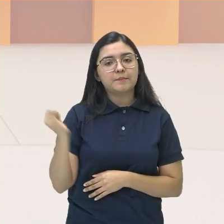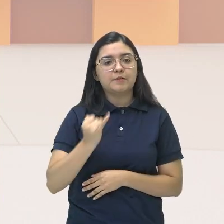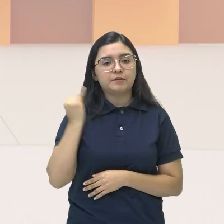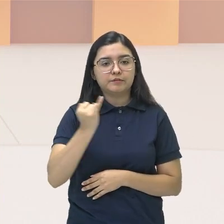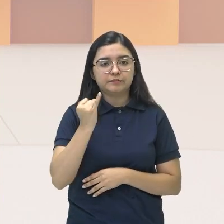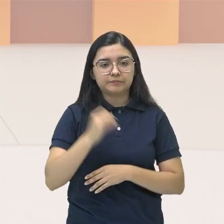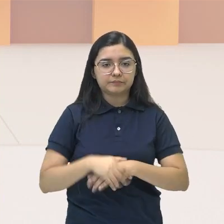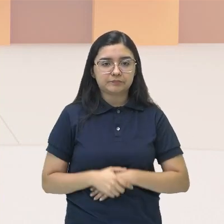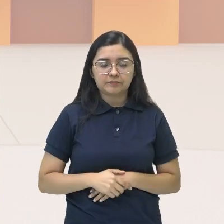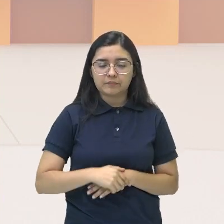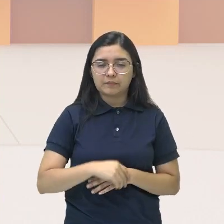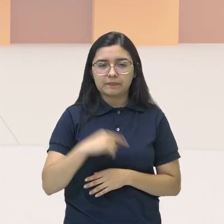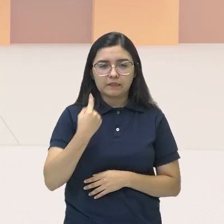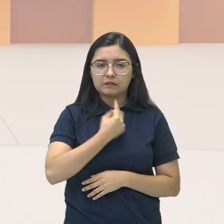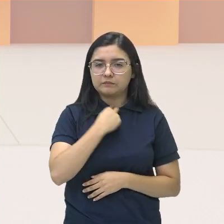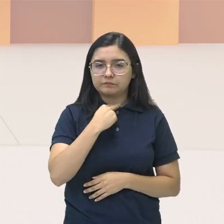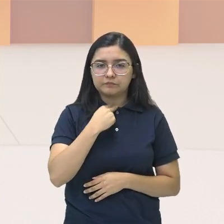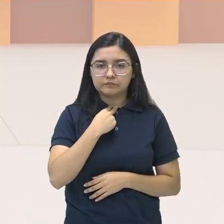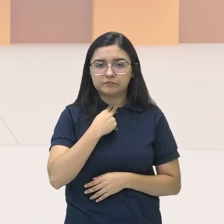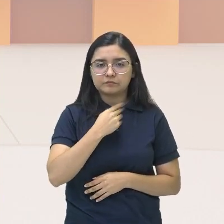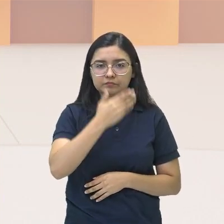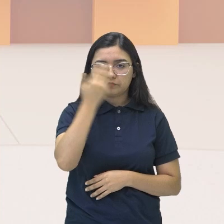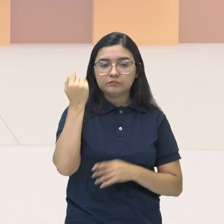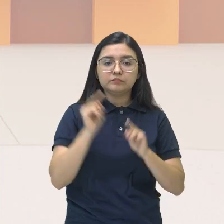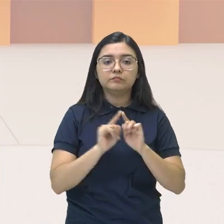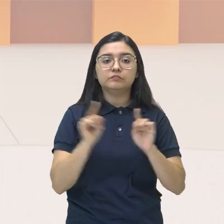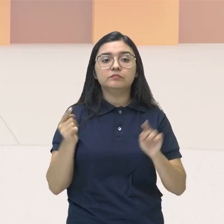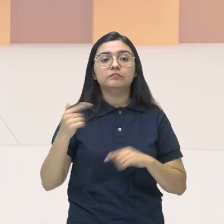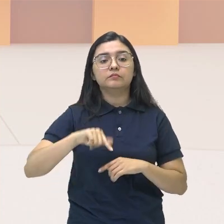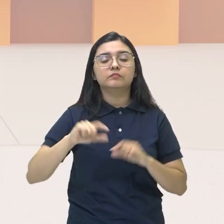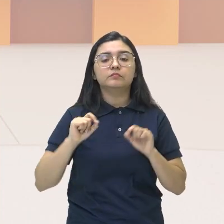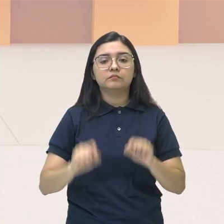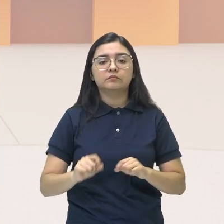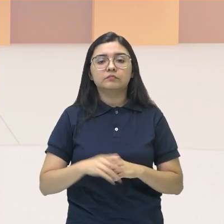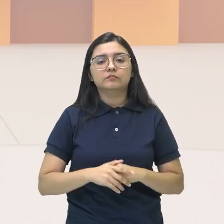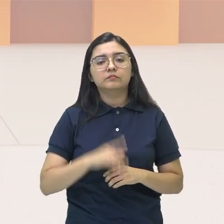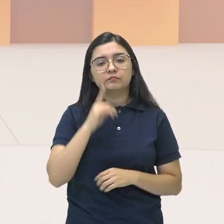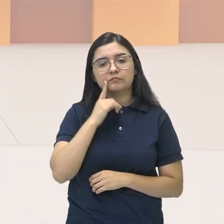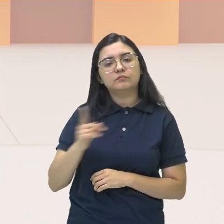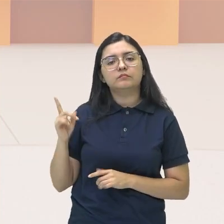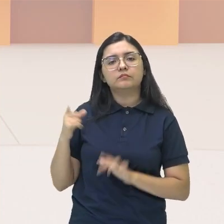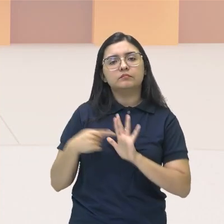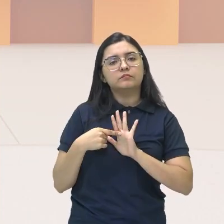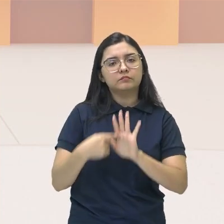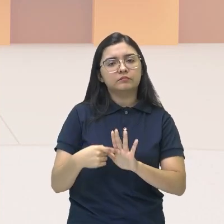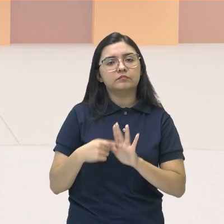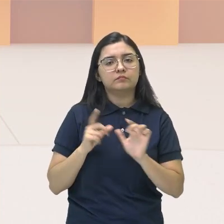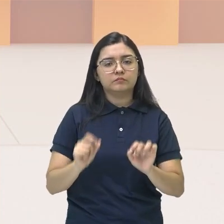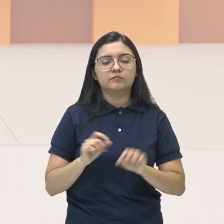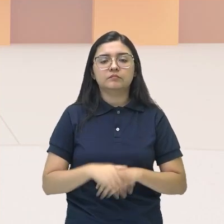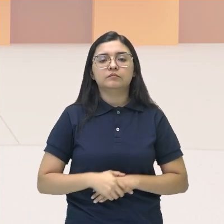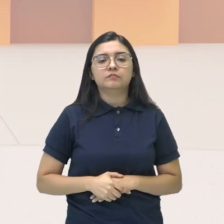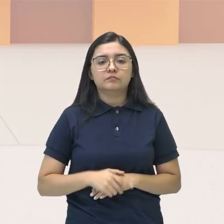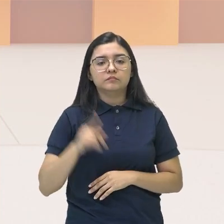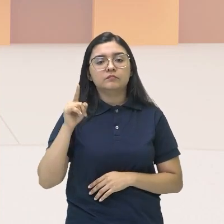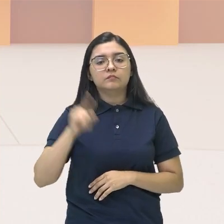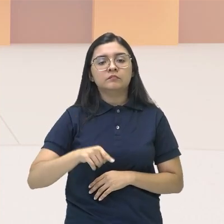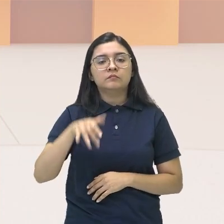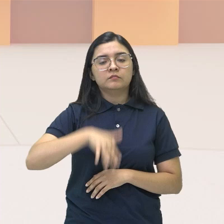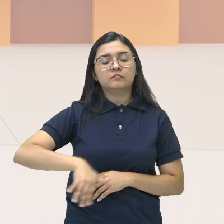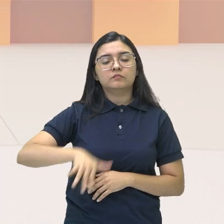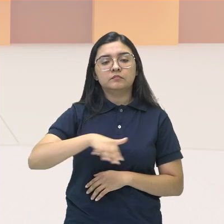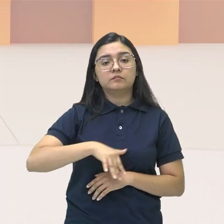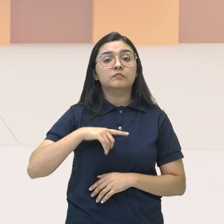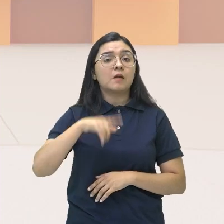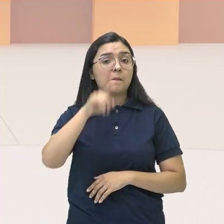isso daí, nós não podemos esquecer. Mais uma vez, eu me viro para cá e falo para vocês, isso aqui